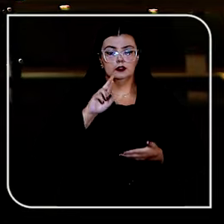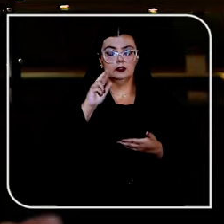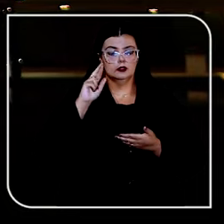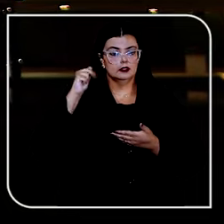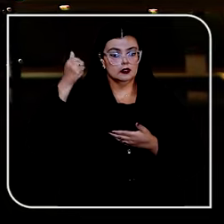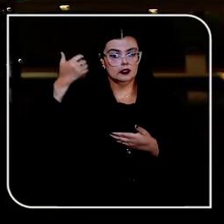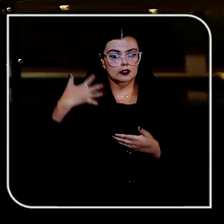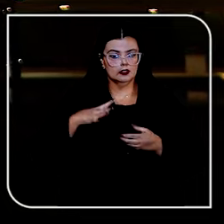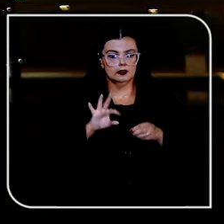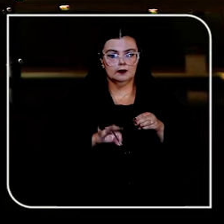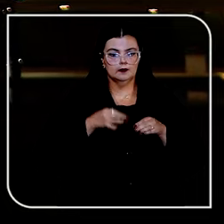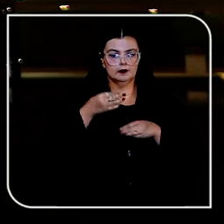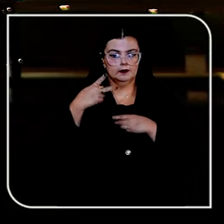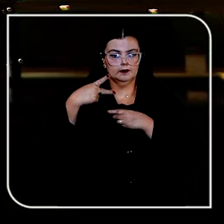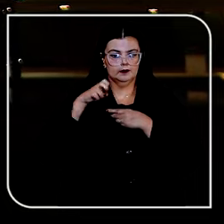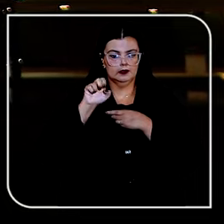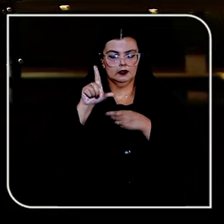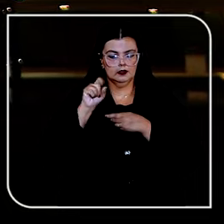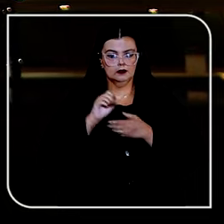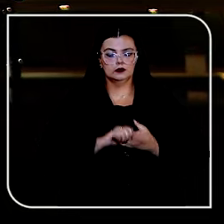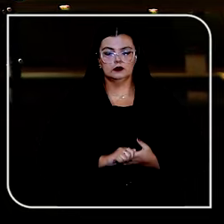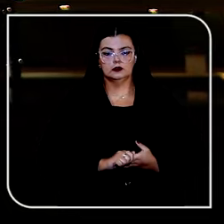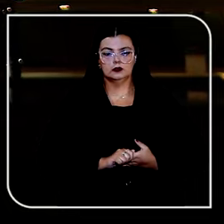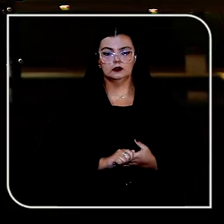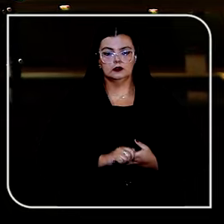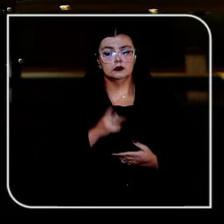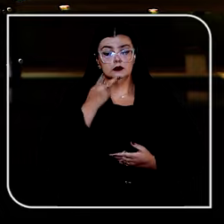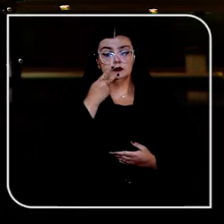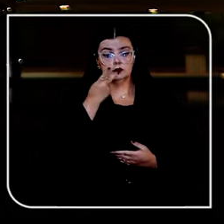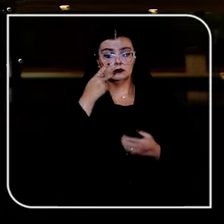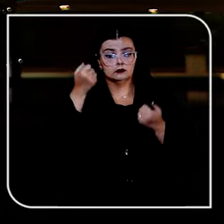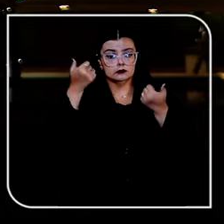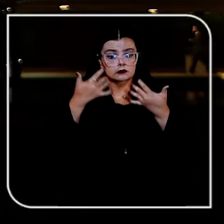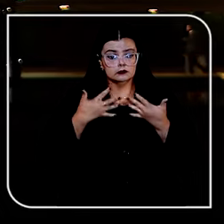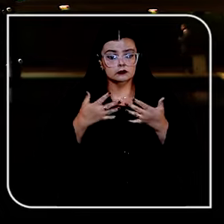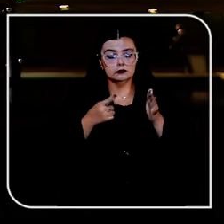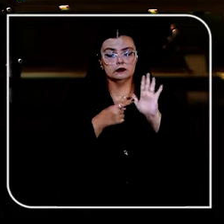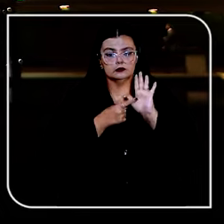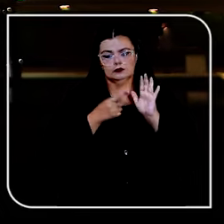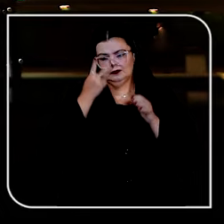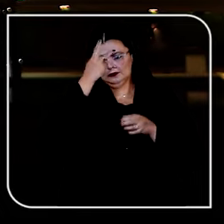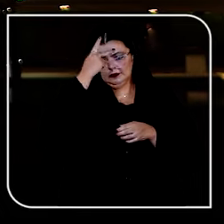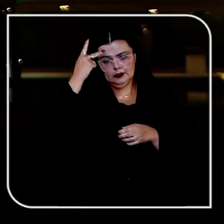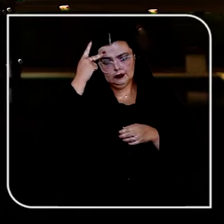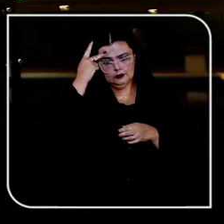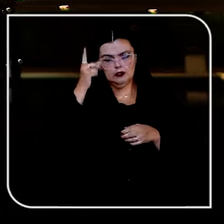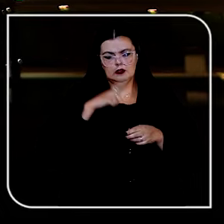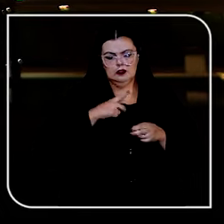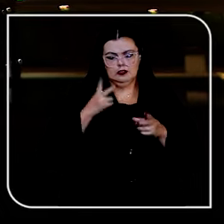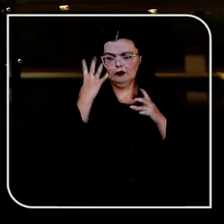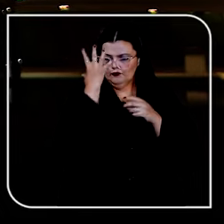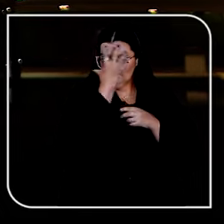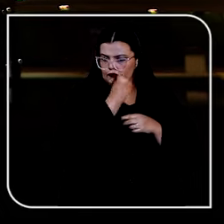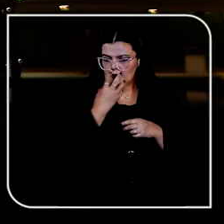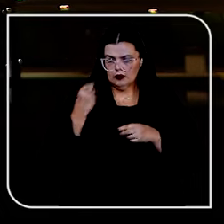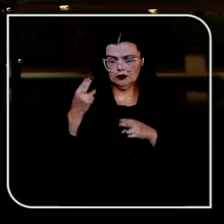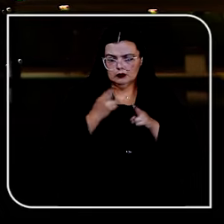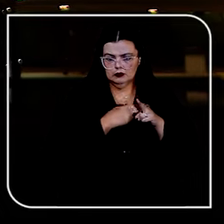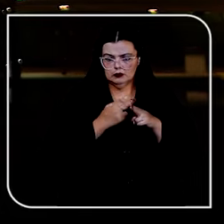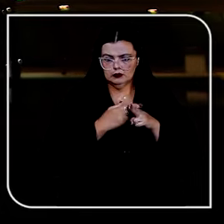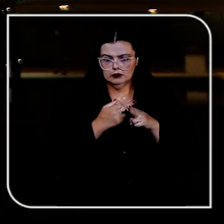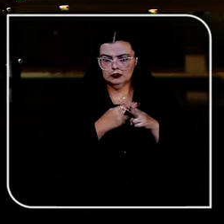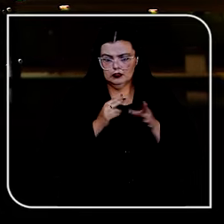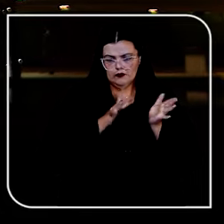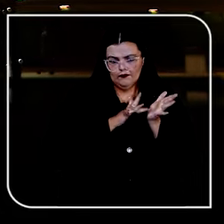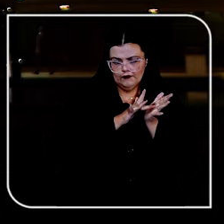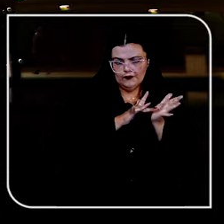relator a época Ministro Paulo de Tarço San Severino frisou que modelo que tem fotos sensuais divulgadas de